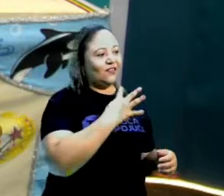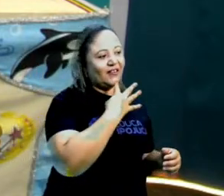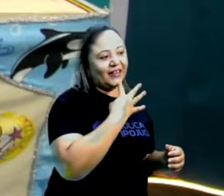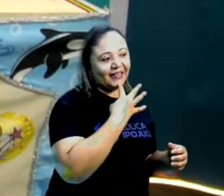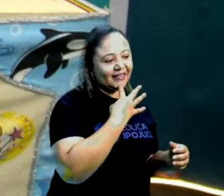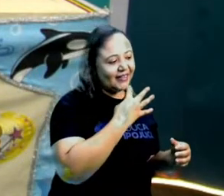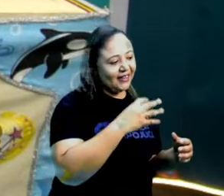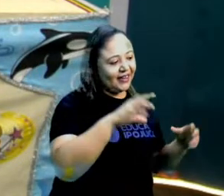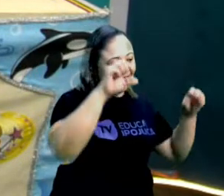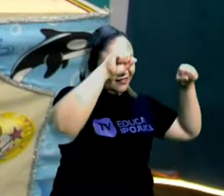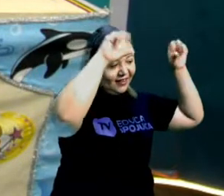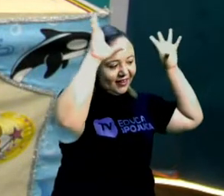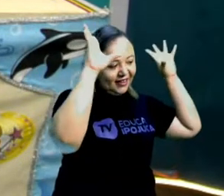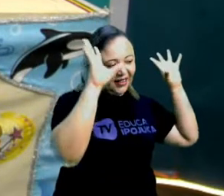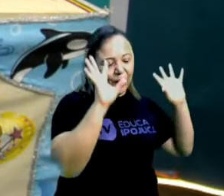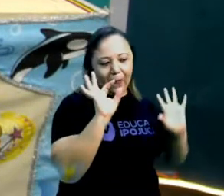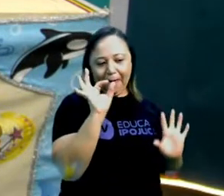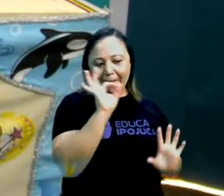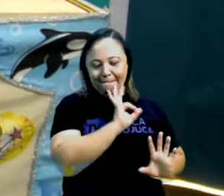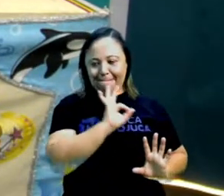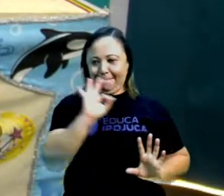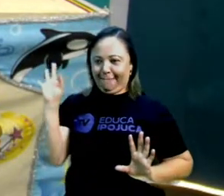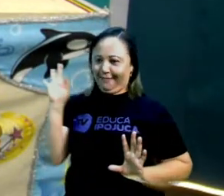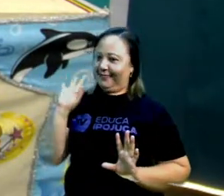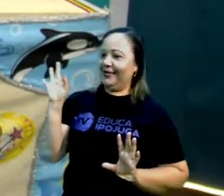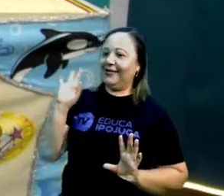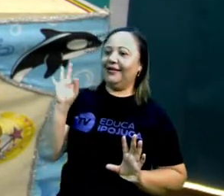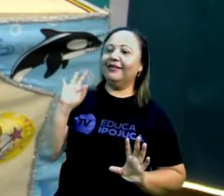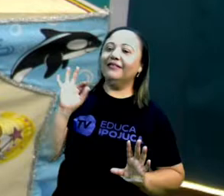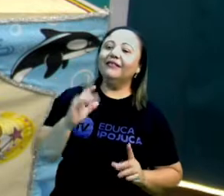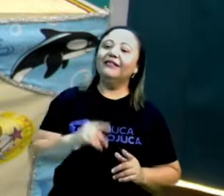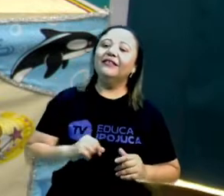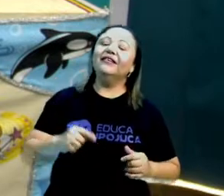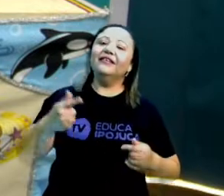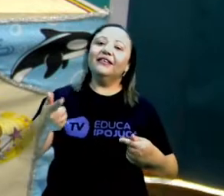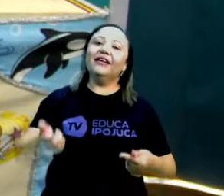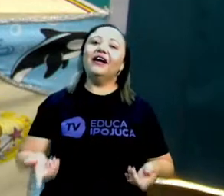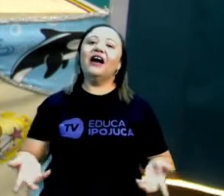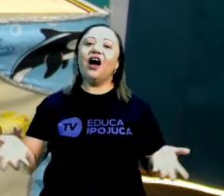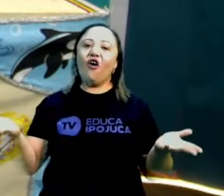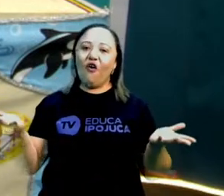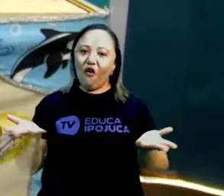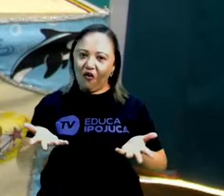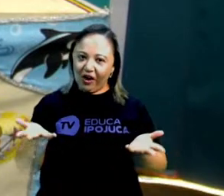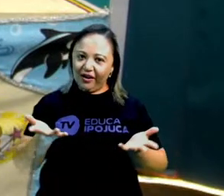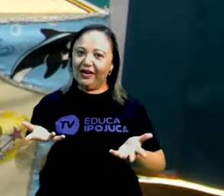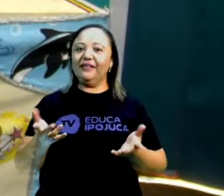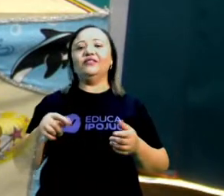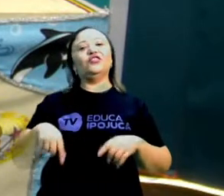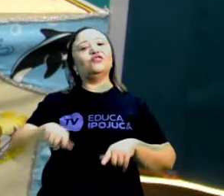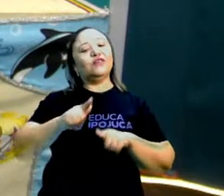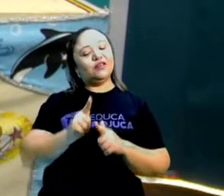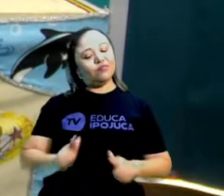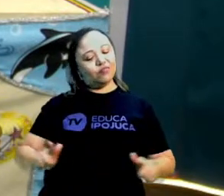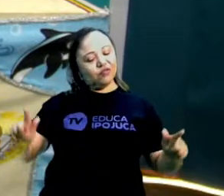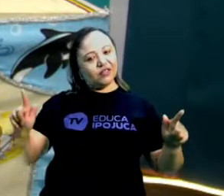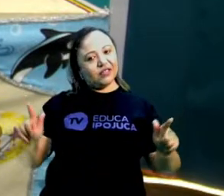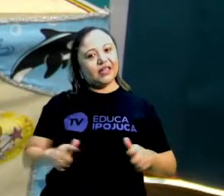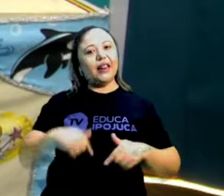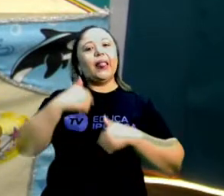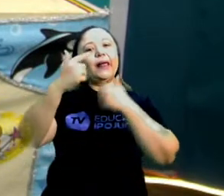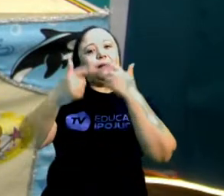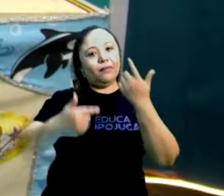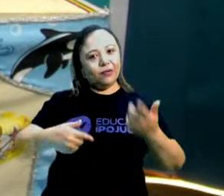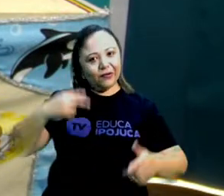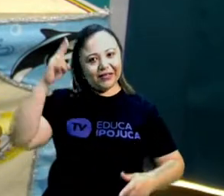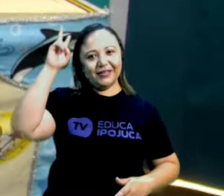Não sabes? Não. Mas tu vai saber daqui a pouco, tá certo? Porque antes nós vamos ouvir aquela música bem legal.